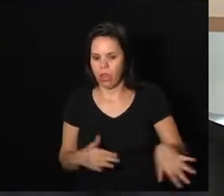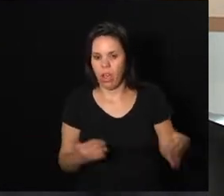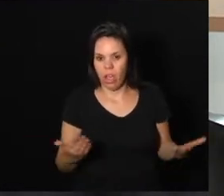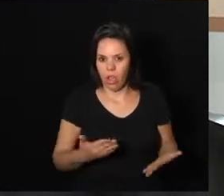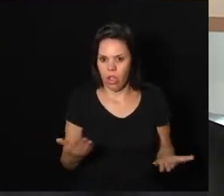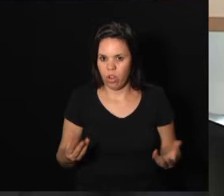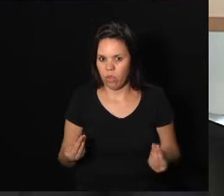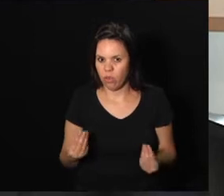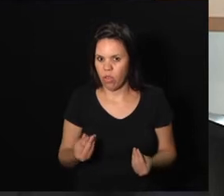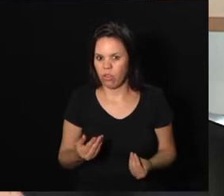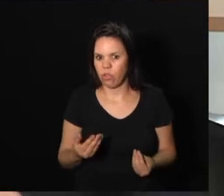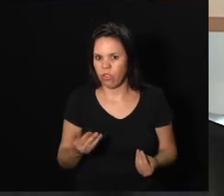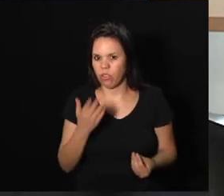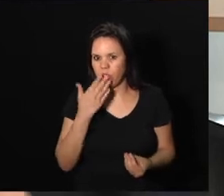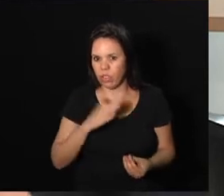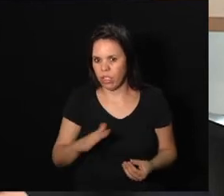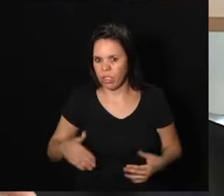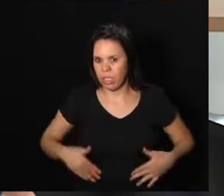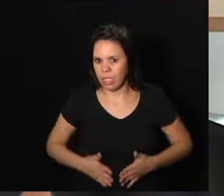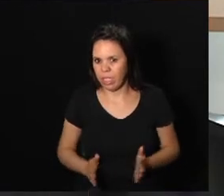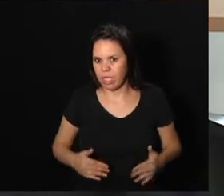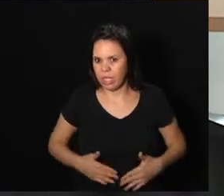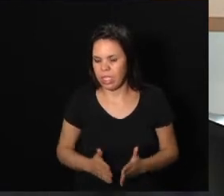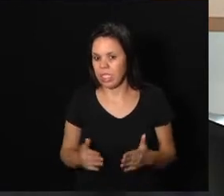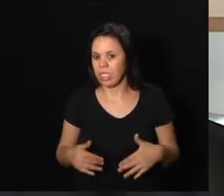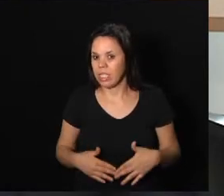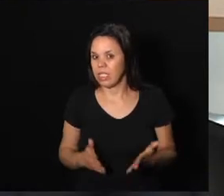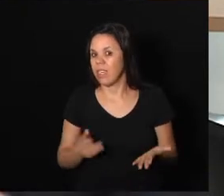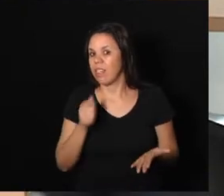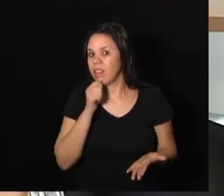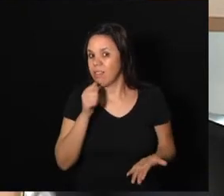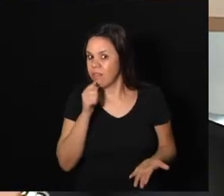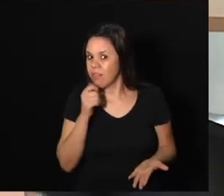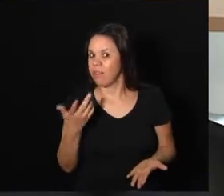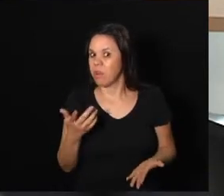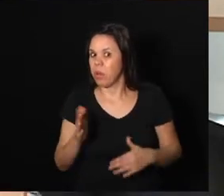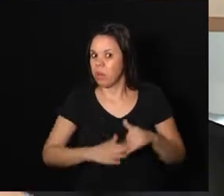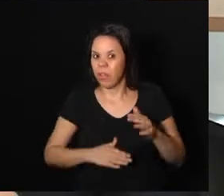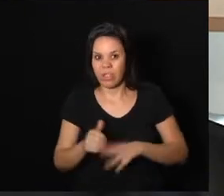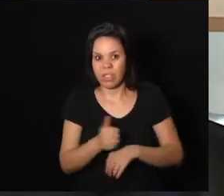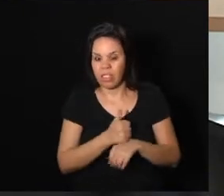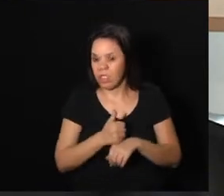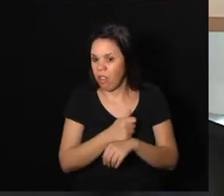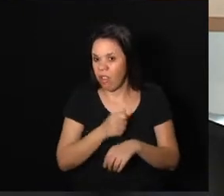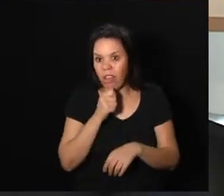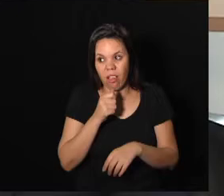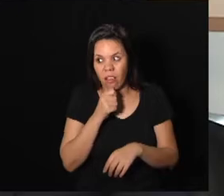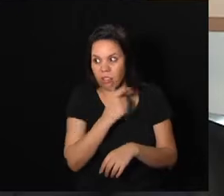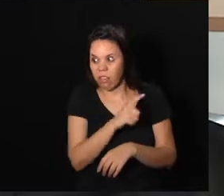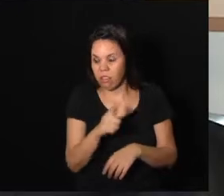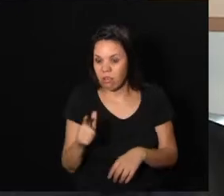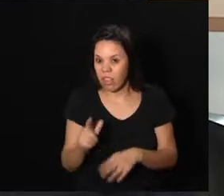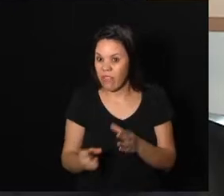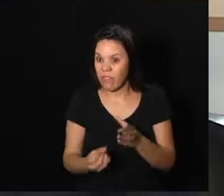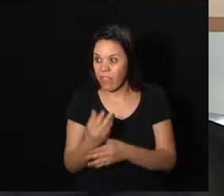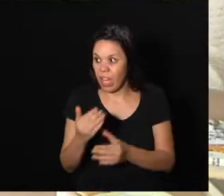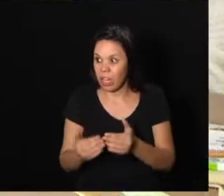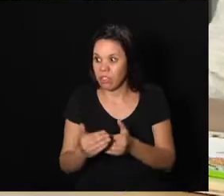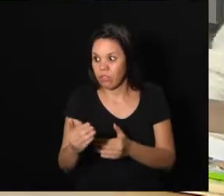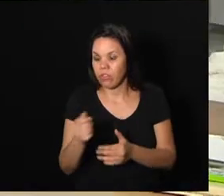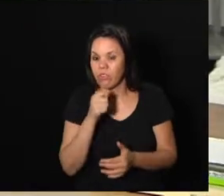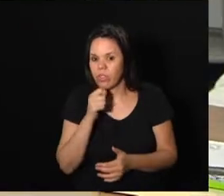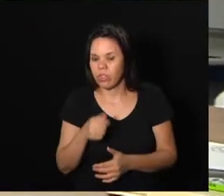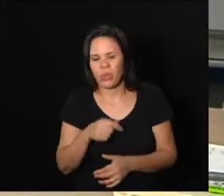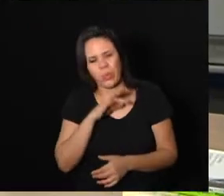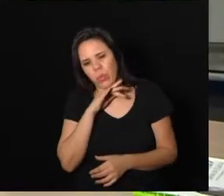já são crianças que estão nascendo para profissões que ainda não existem. Elas nasceram para profissões ainda que não existem, elas vão surgir já. Então